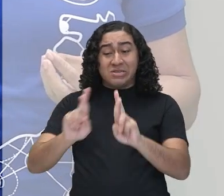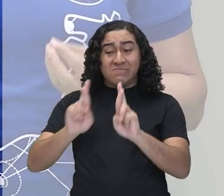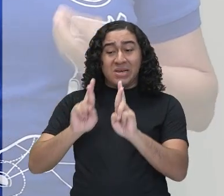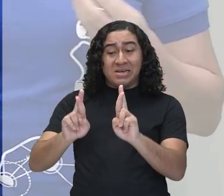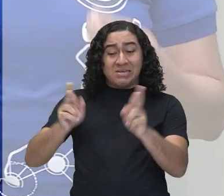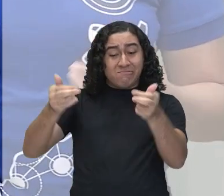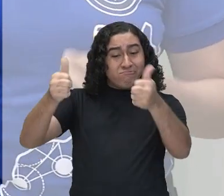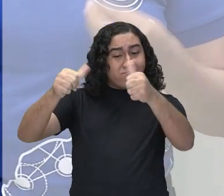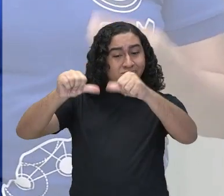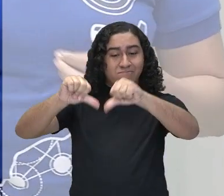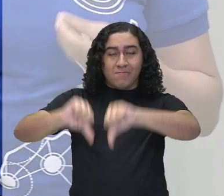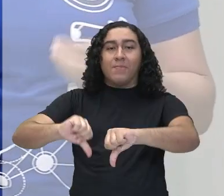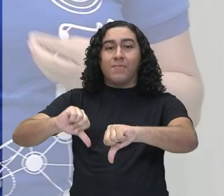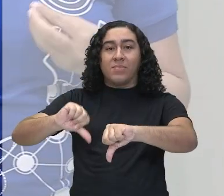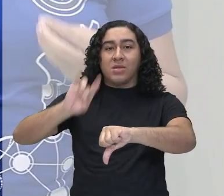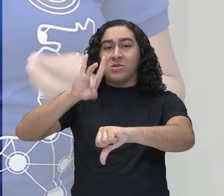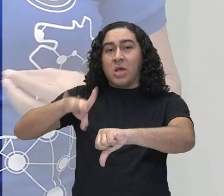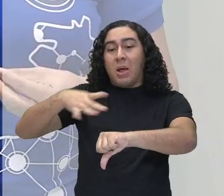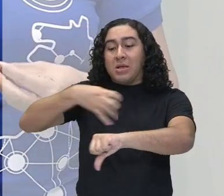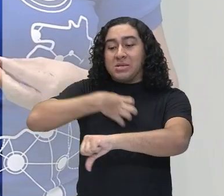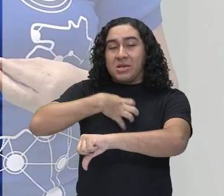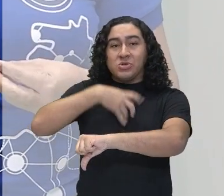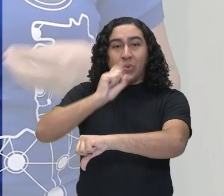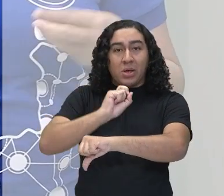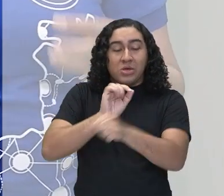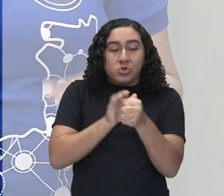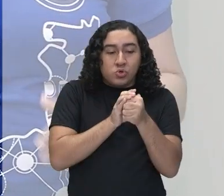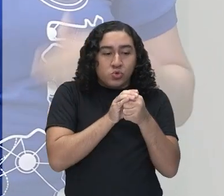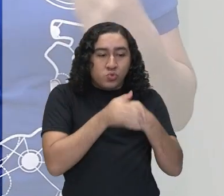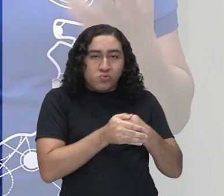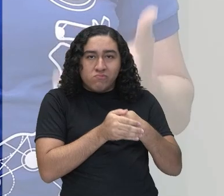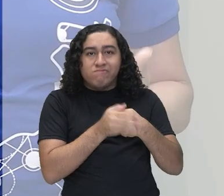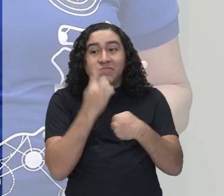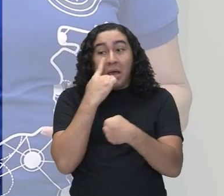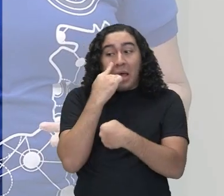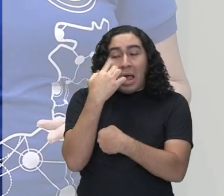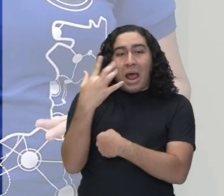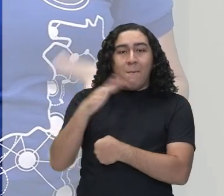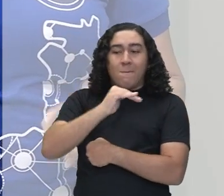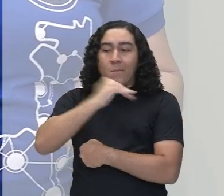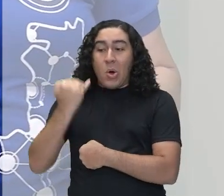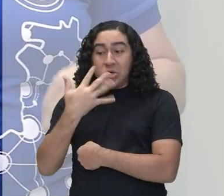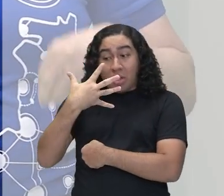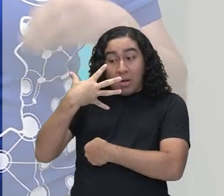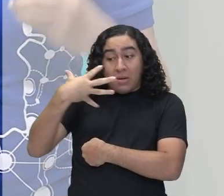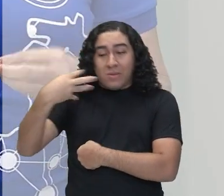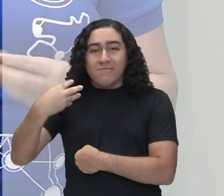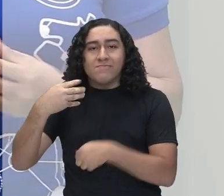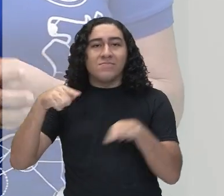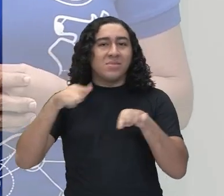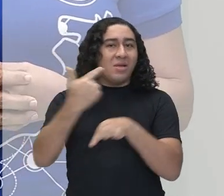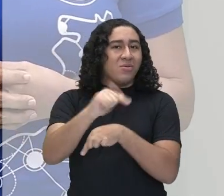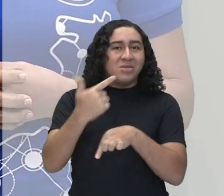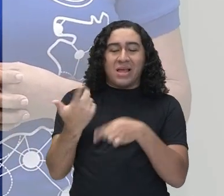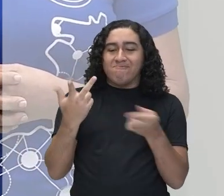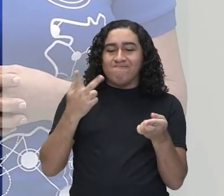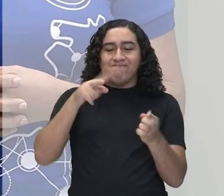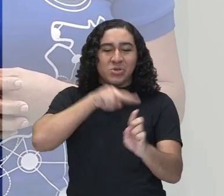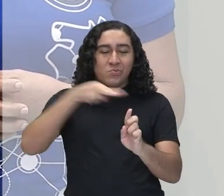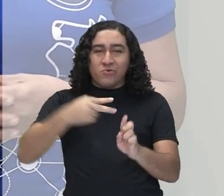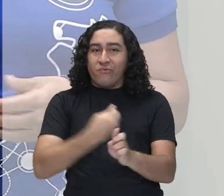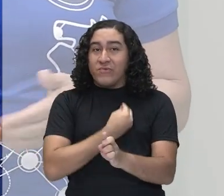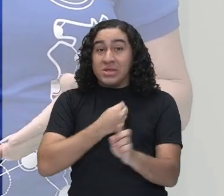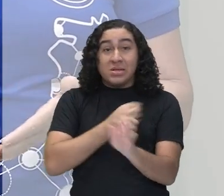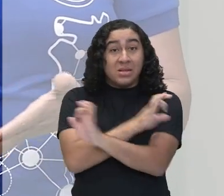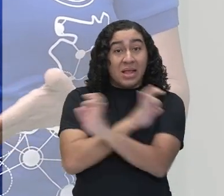túnel, né, ele só vê a escuridão, não tem perspectiva de vida e tem a